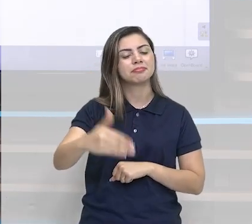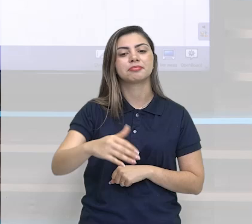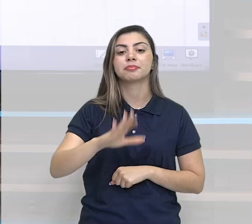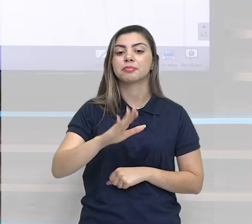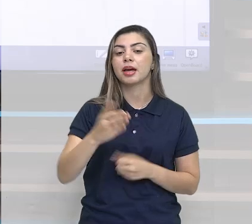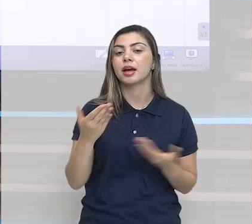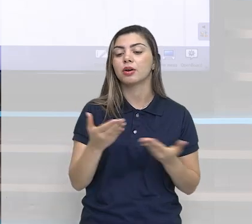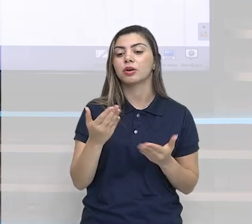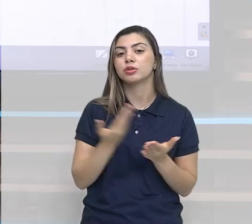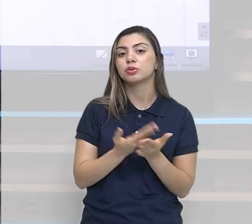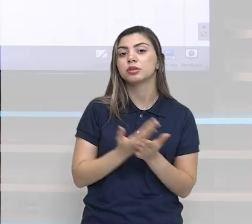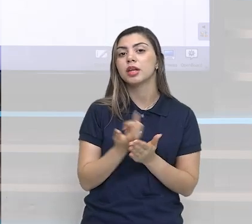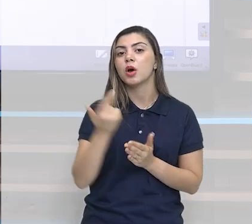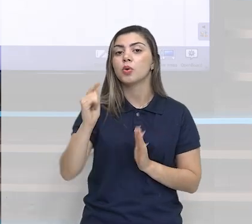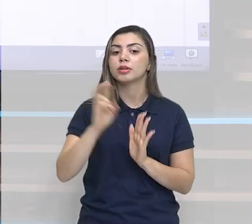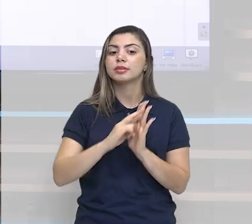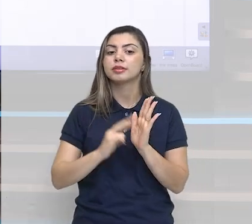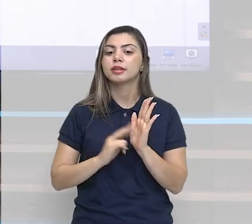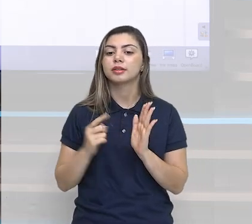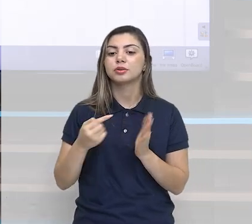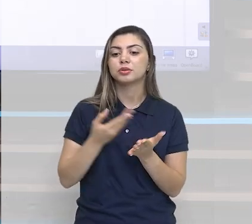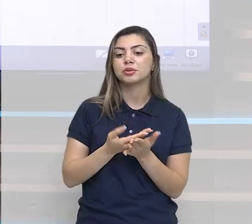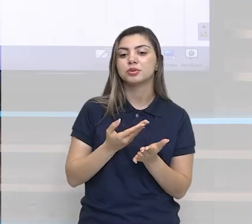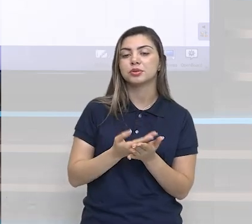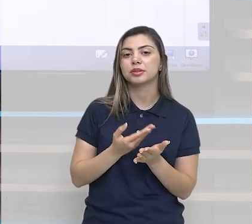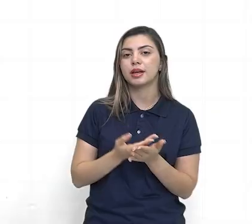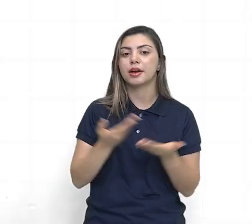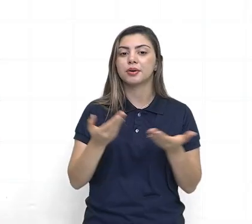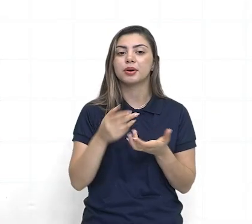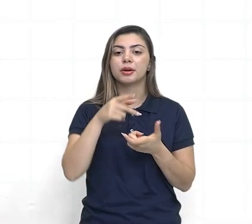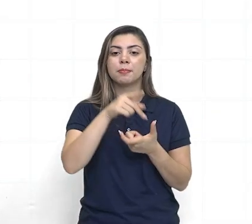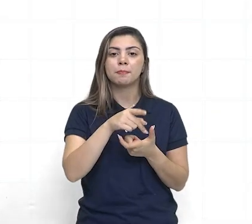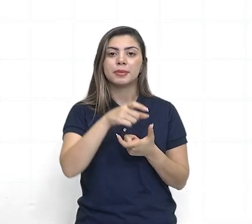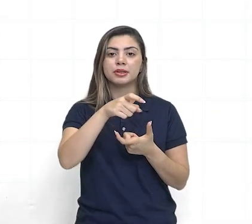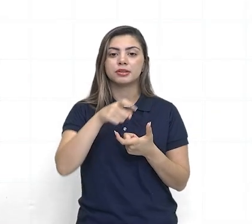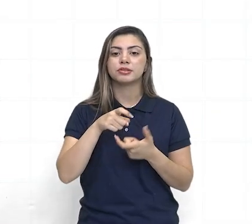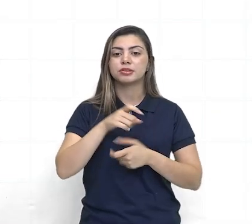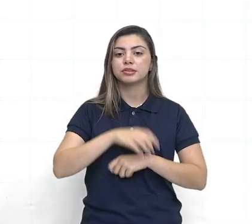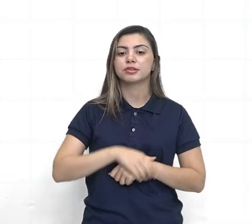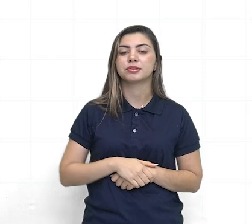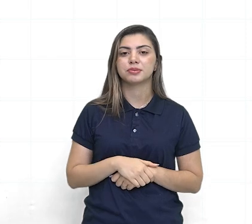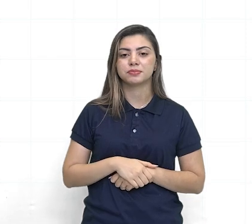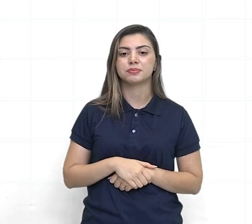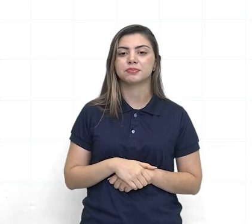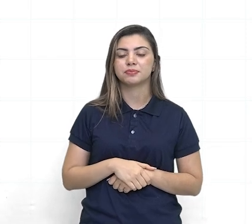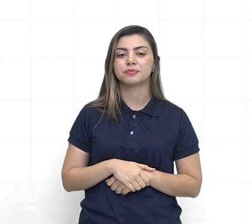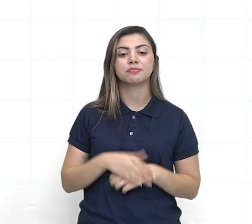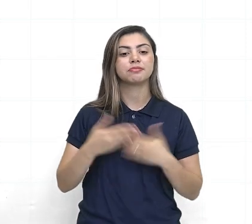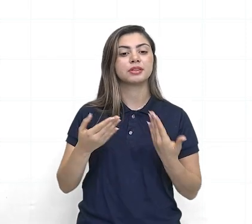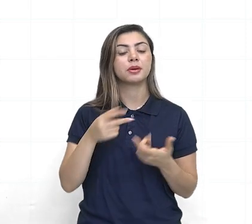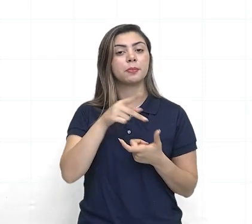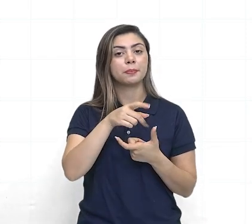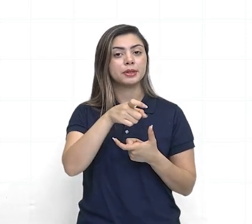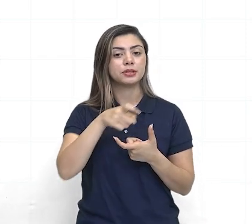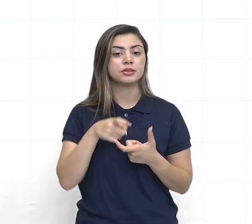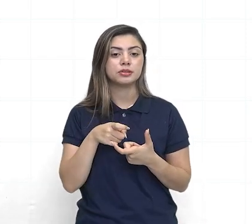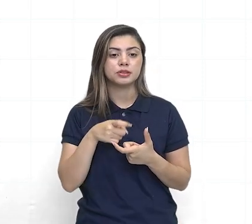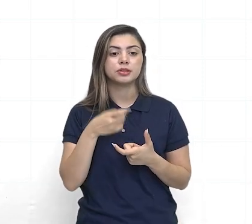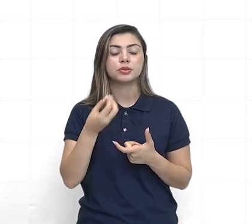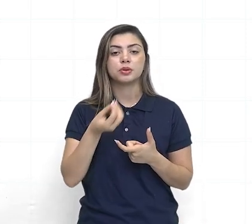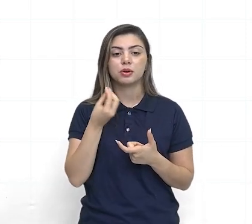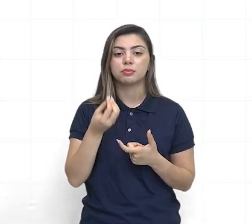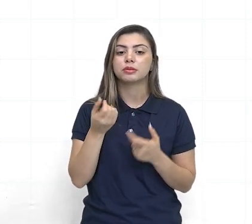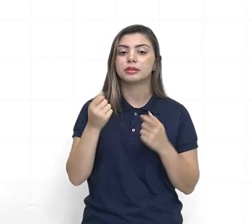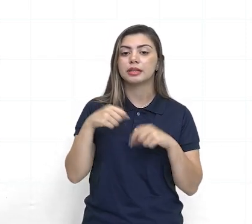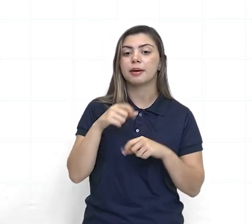com outras regras para entender ainda mais sobre as paroxítonas? Vamos lá. Então, as paroxítonas também